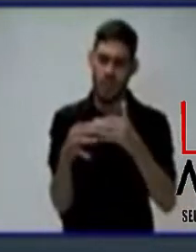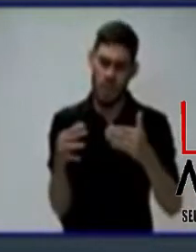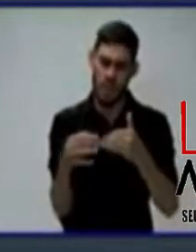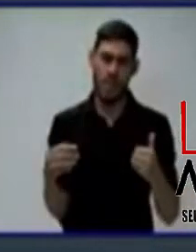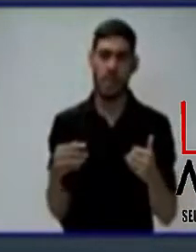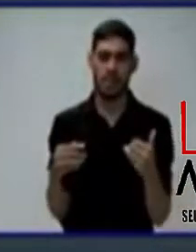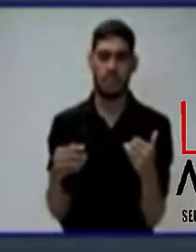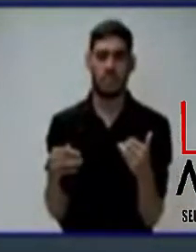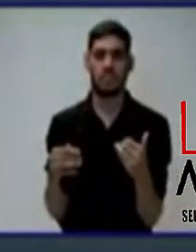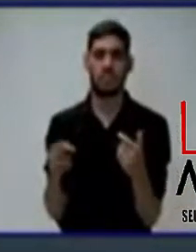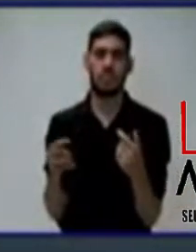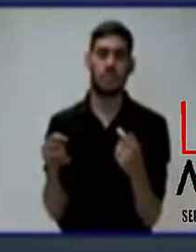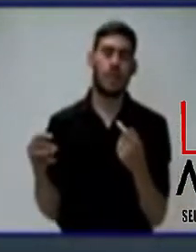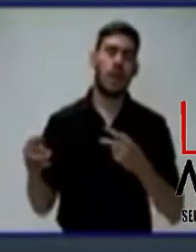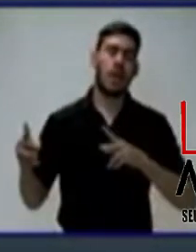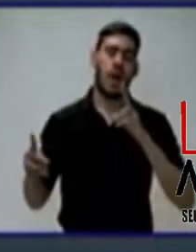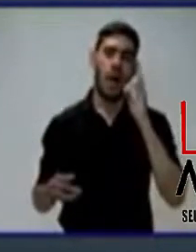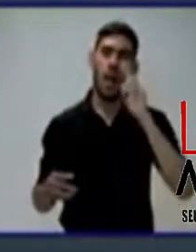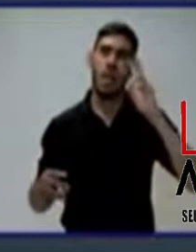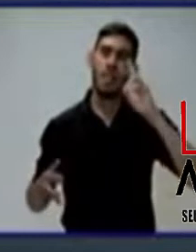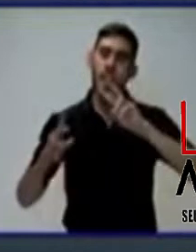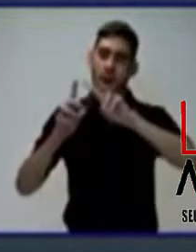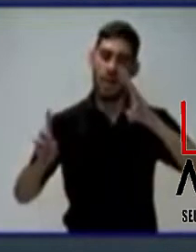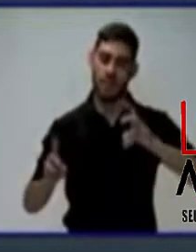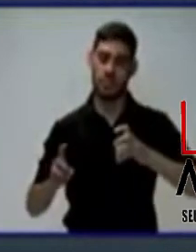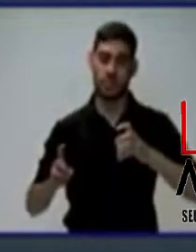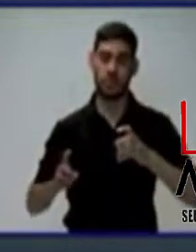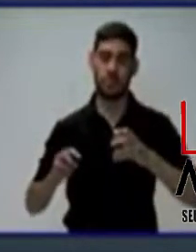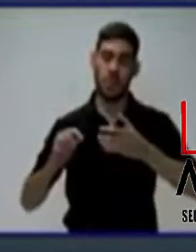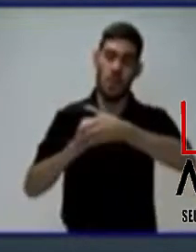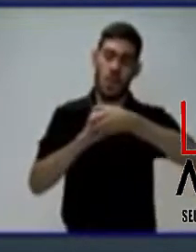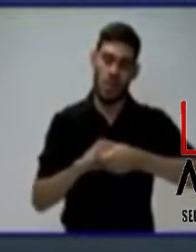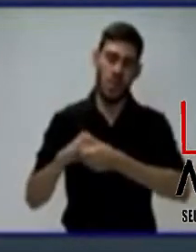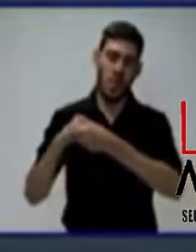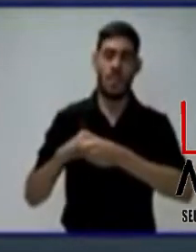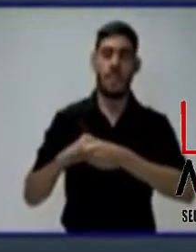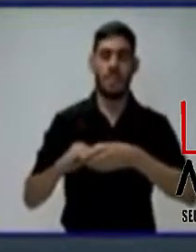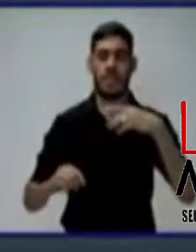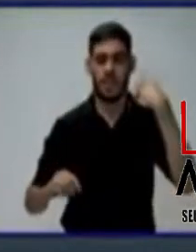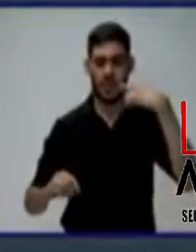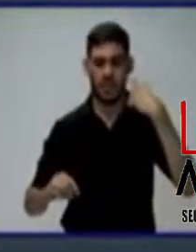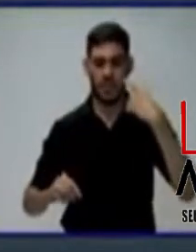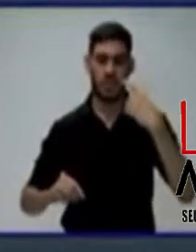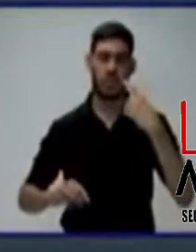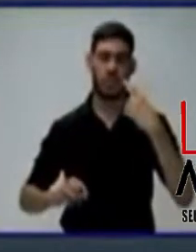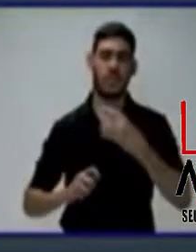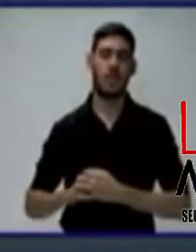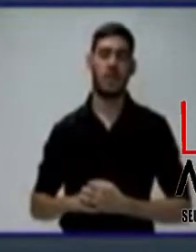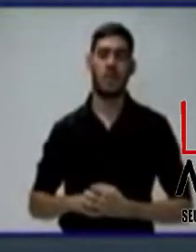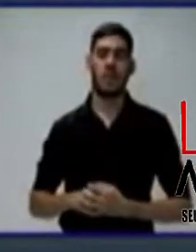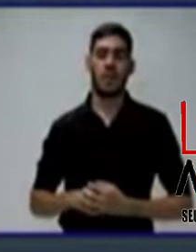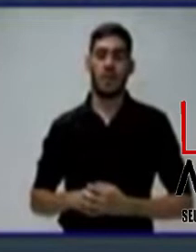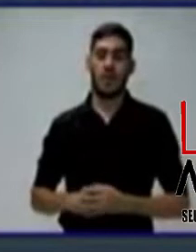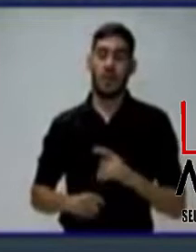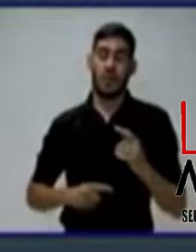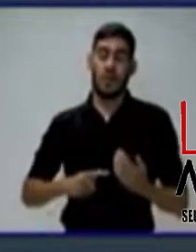a uma revisita a esse tema, cumprimentando os ilustres advogados, que em razão de ser agravo regimental